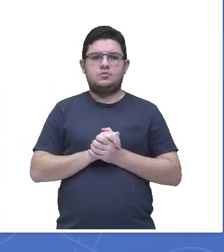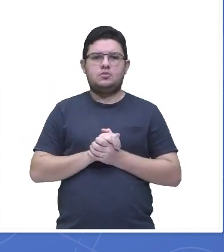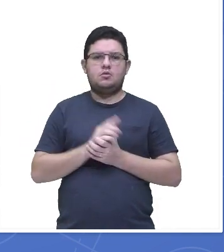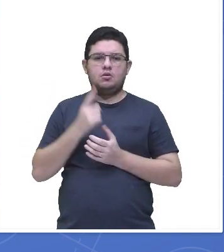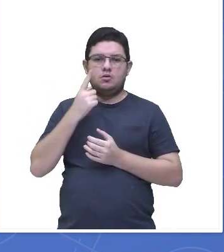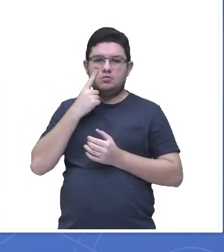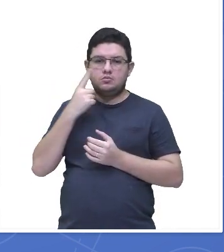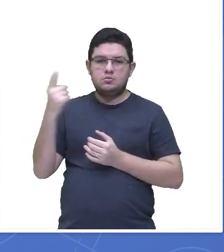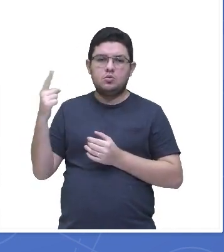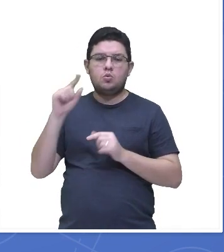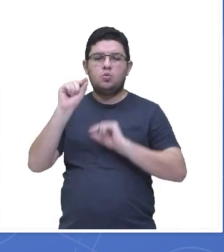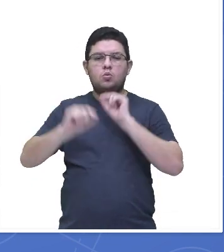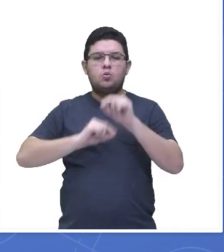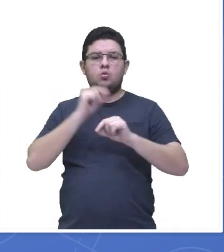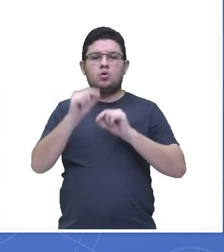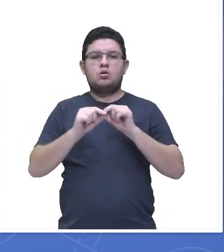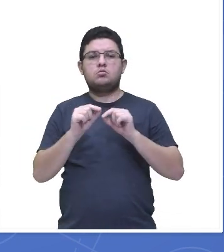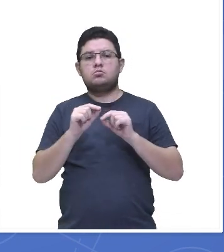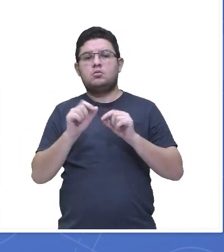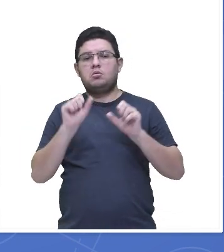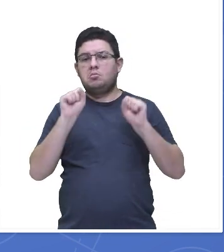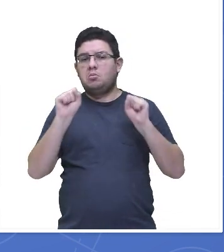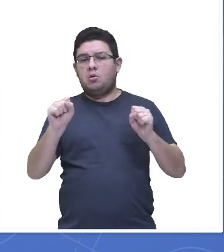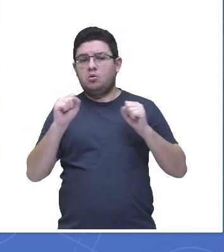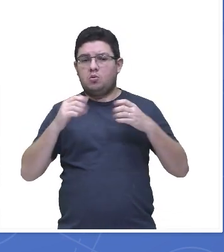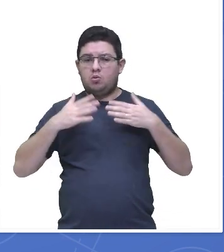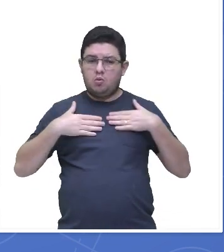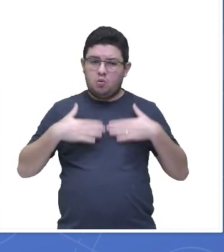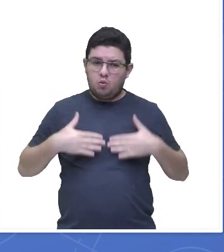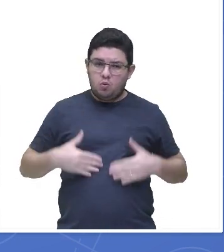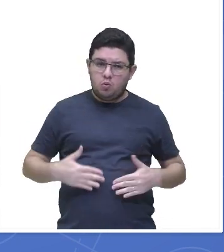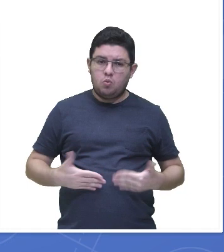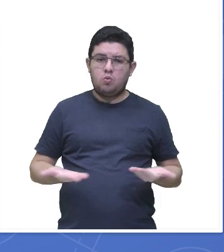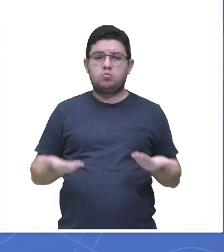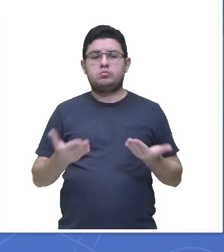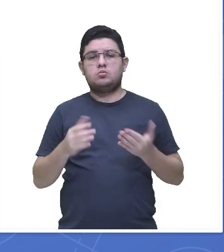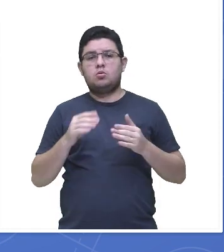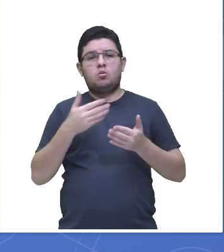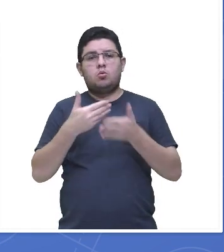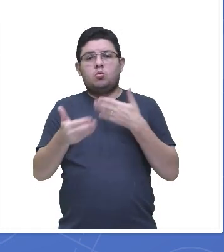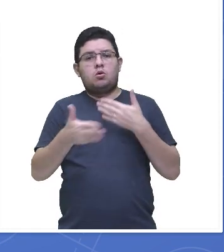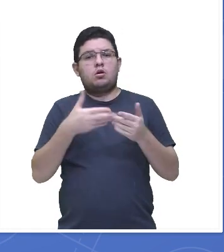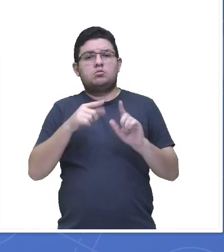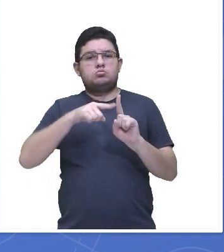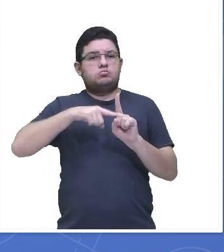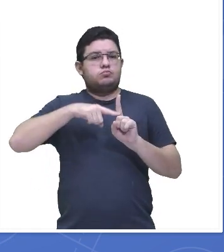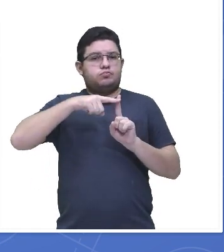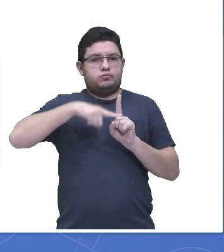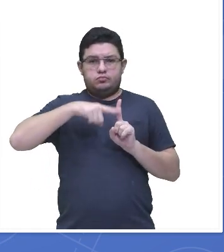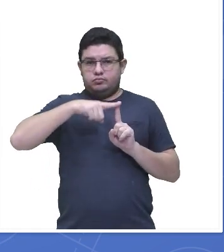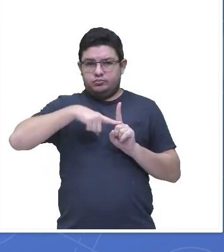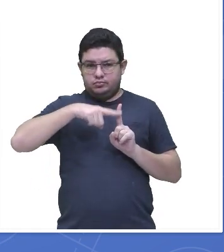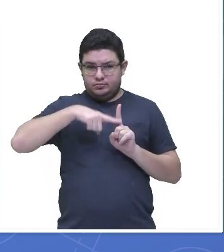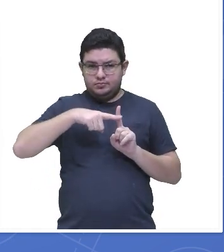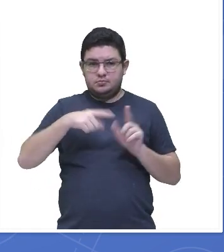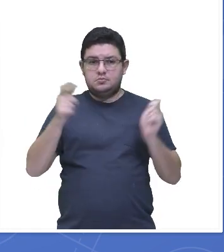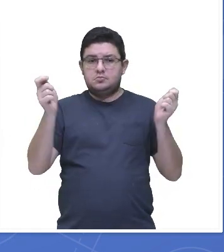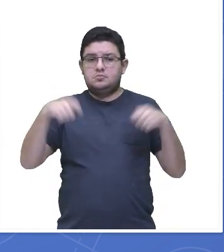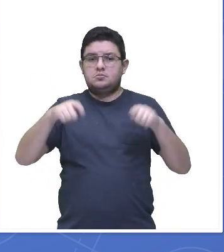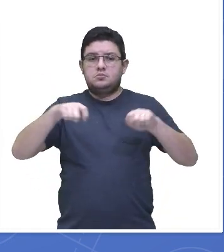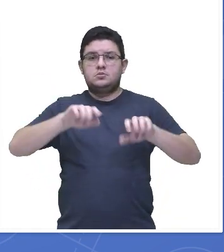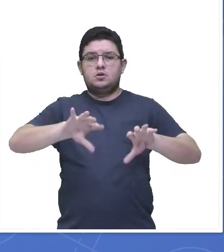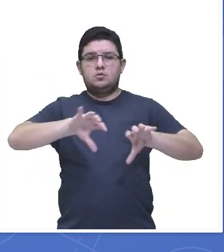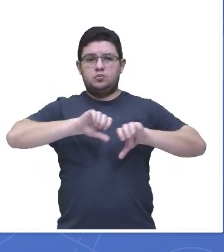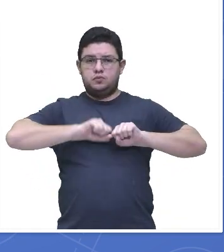aquecendo numa fogueira, né, estando em qualquer temperatura, qualquer corpo irradia ondas eletromagnéticas